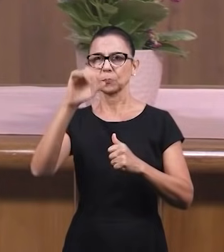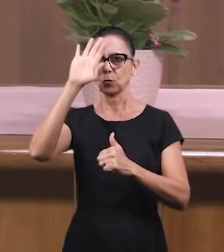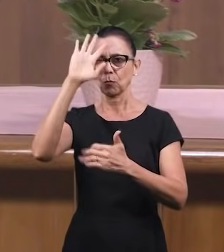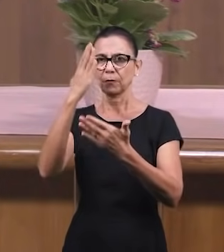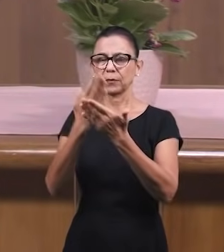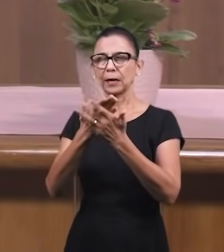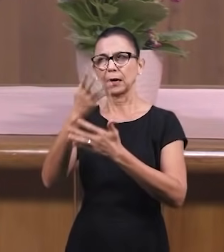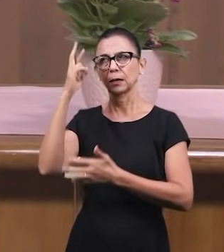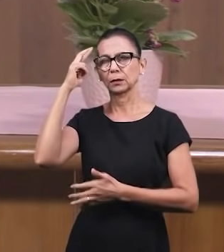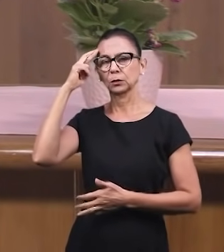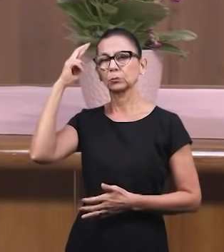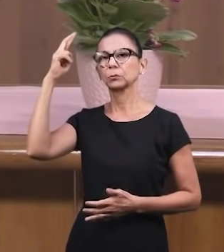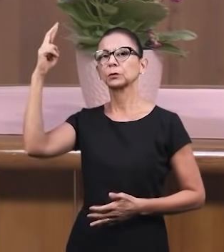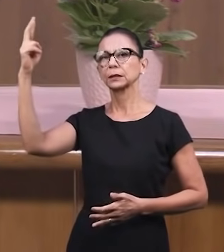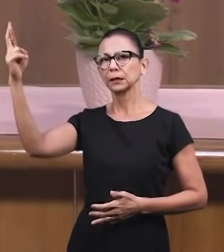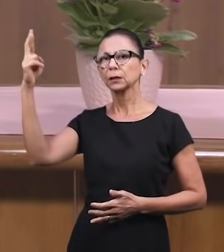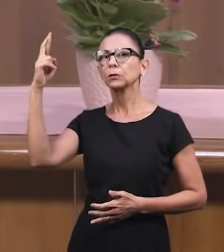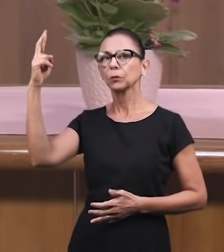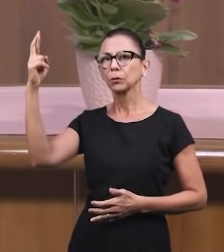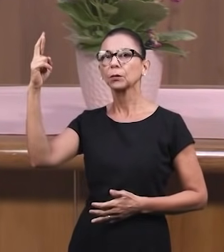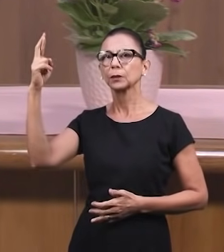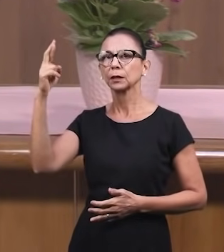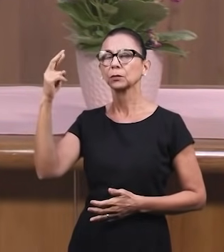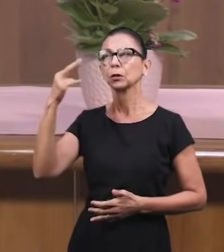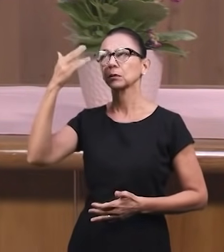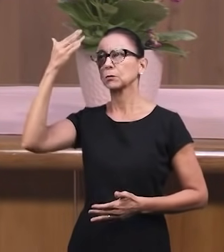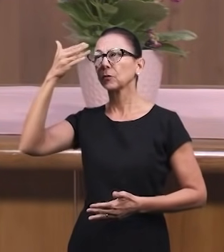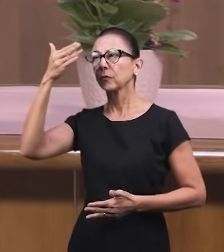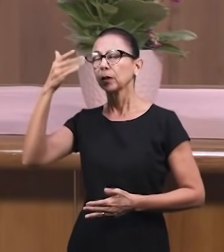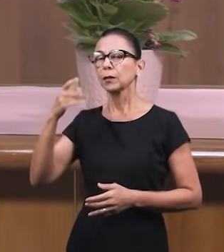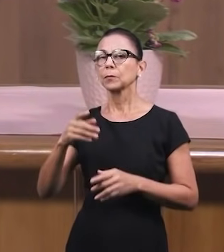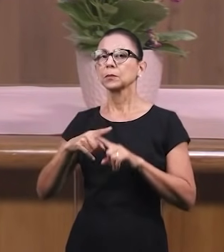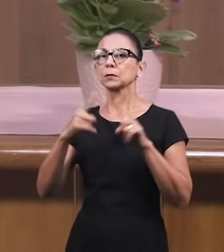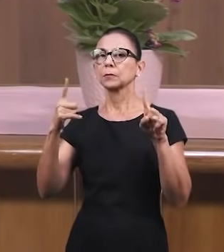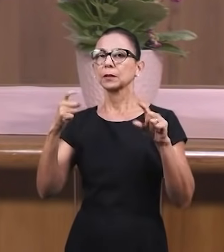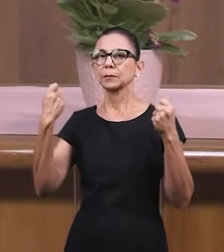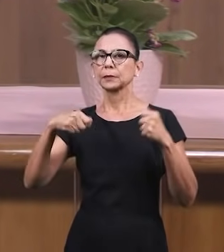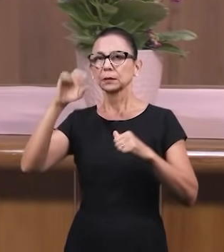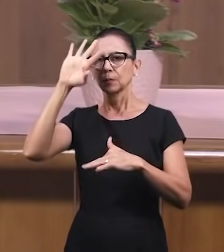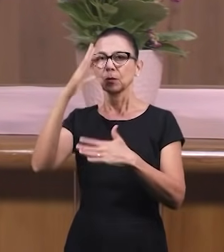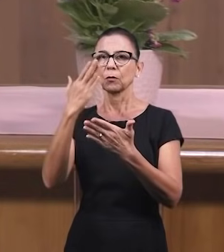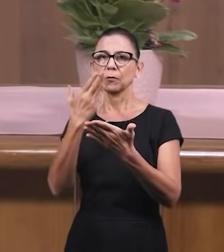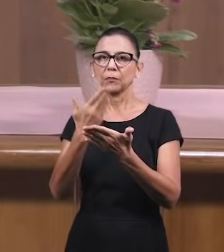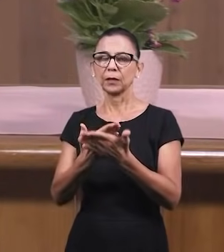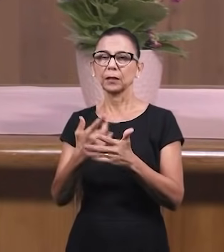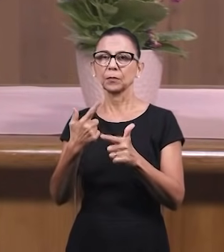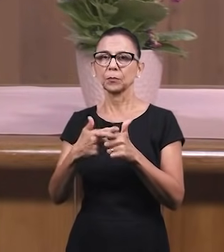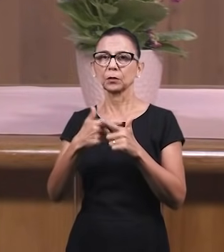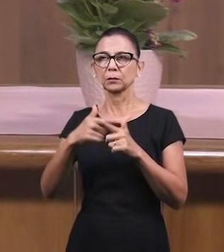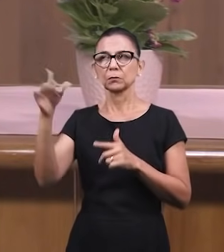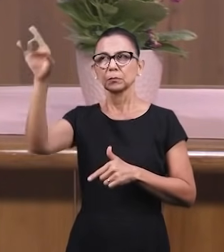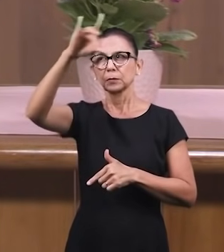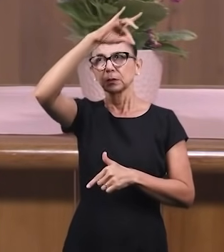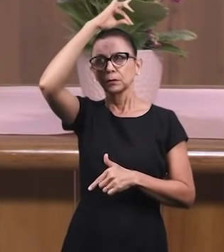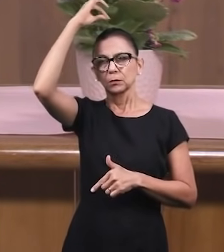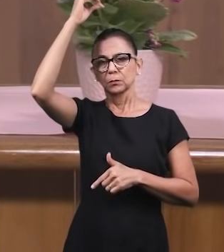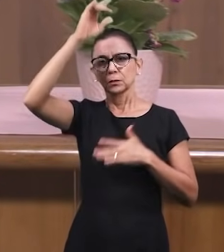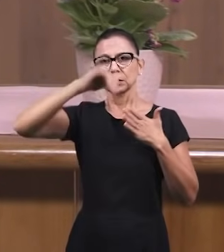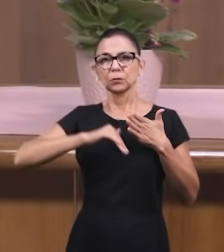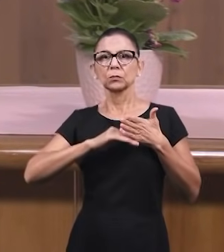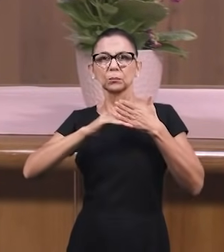a palavra diz que quando somos guiados por Deus, somos guiados pelo Espírito como servos de